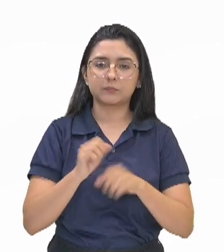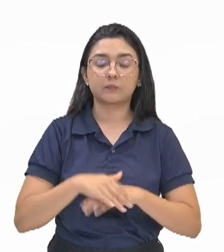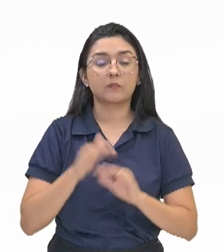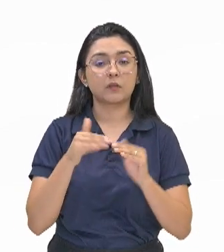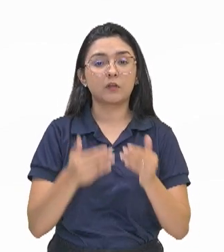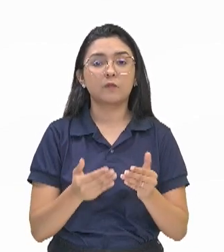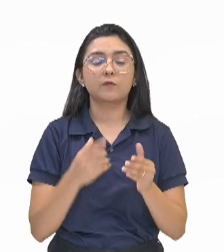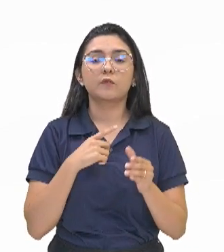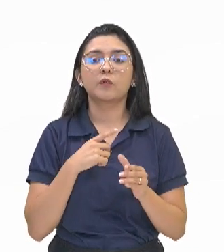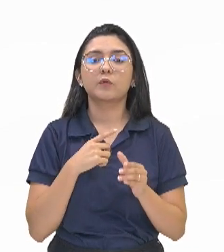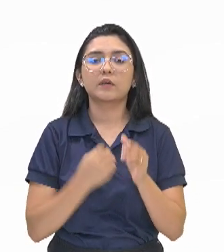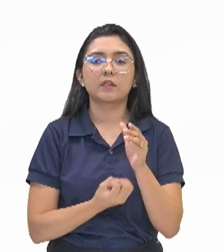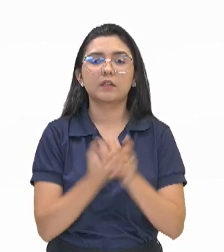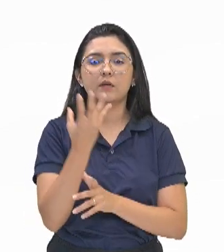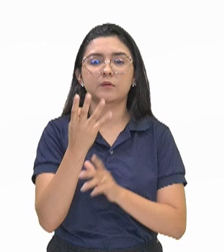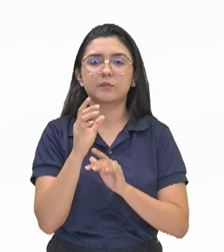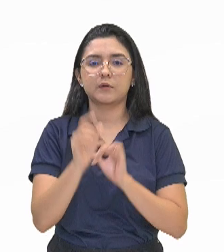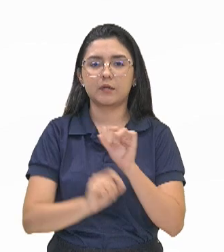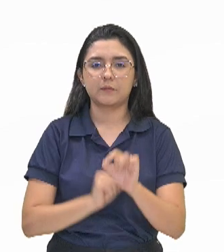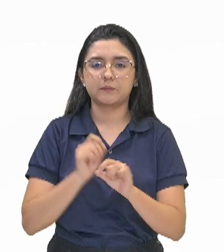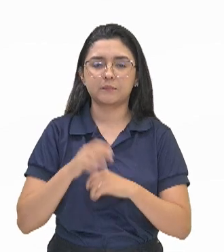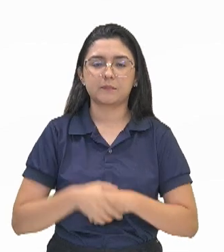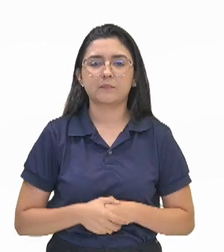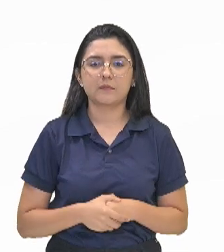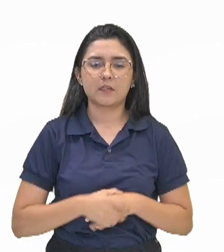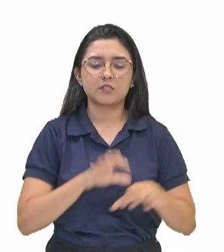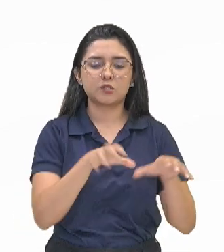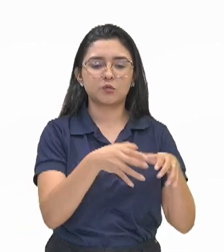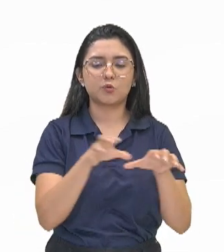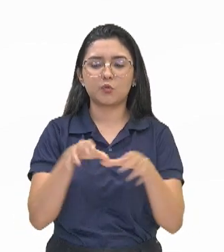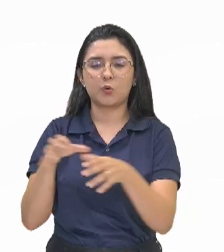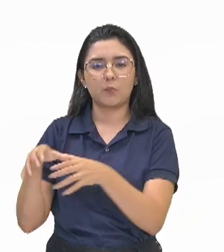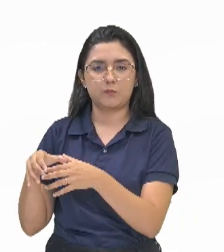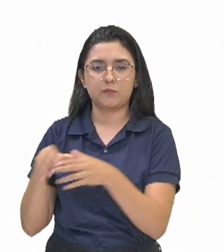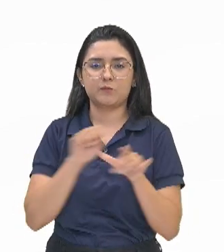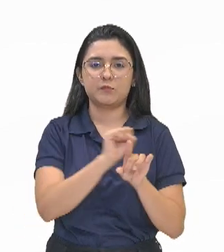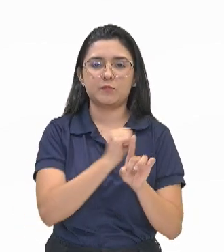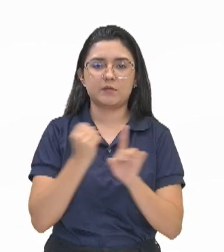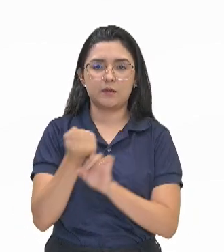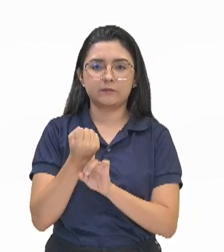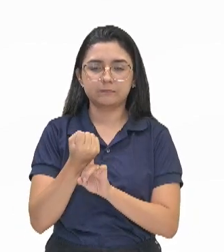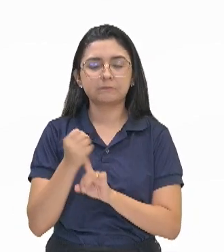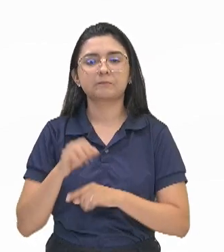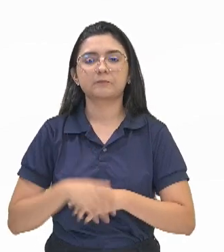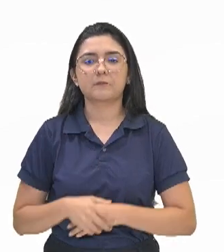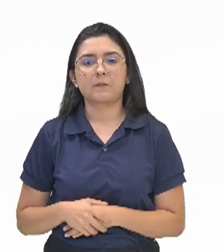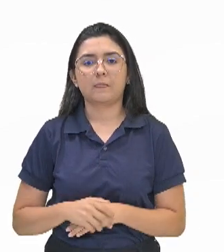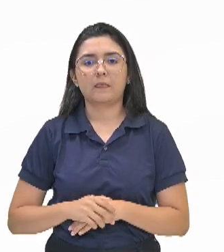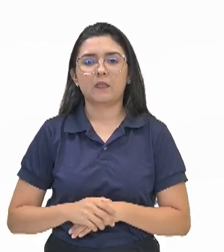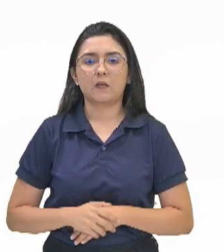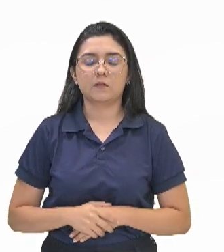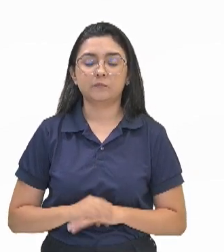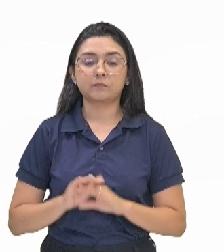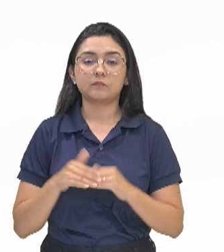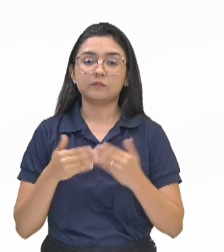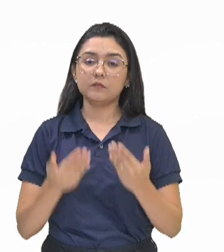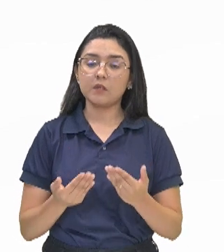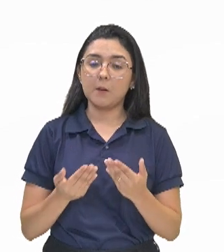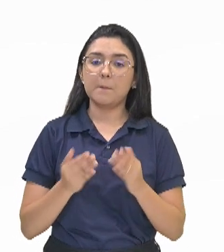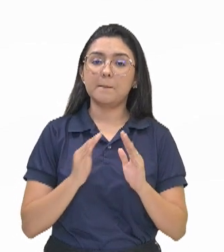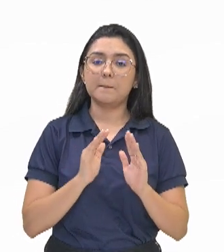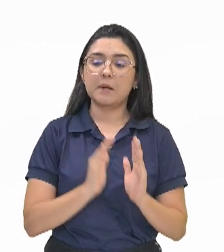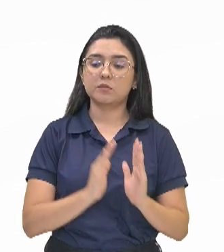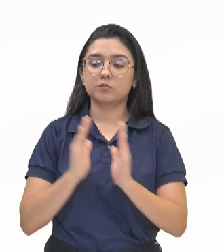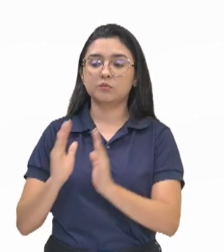criando as escalas, né, dessas classes sociais. Já o socialismo,